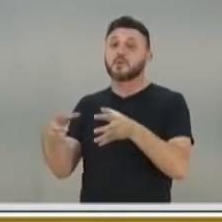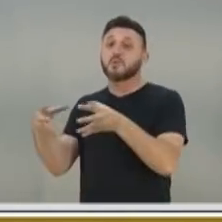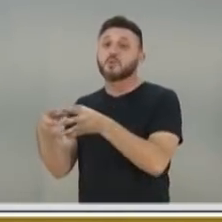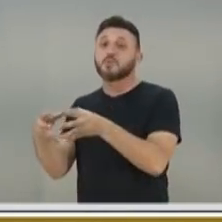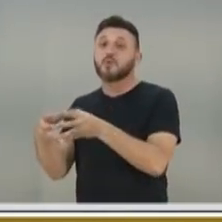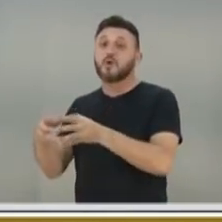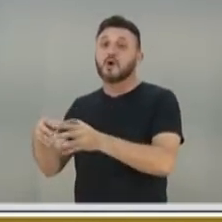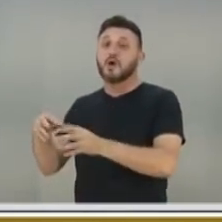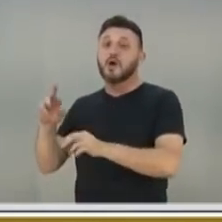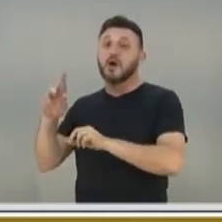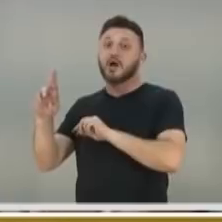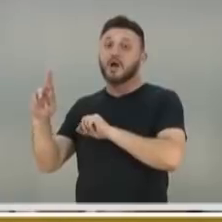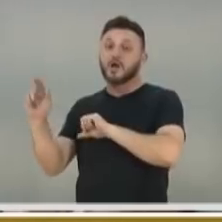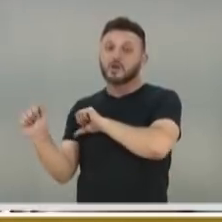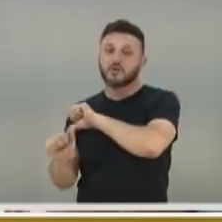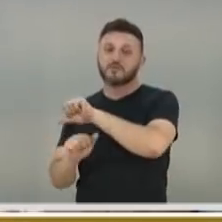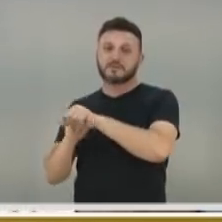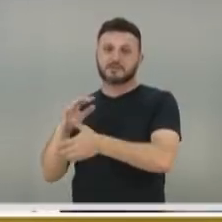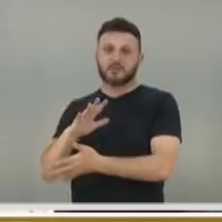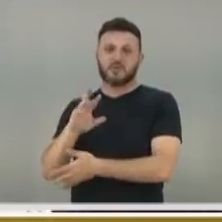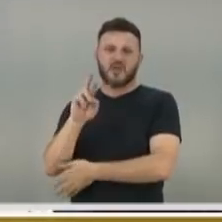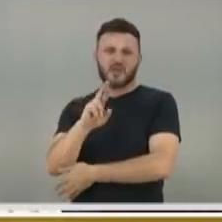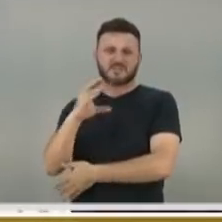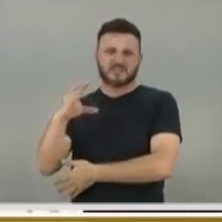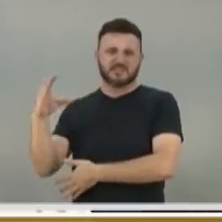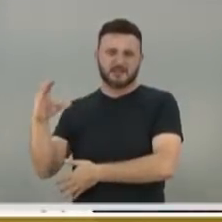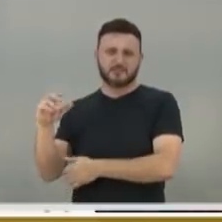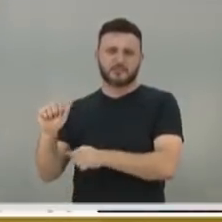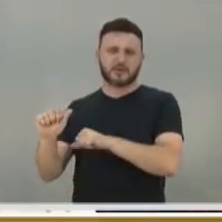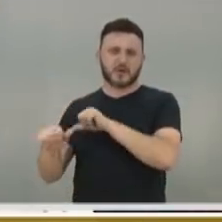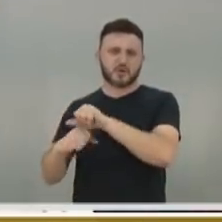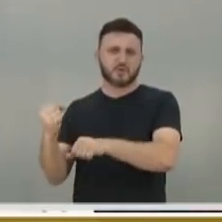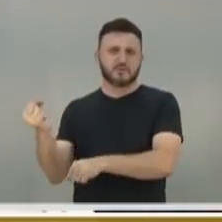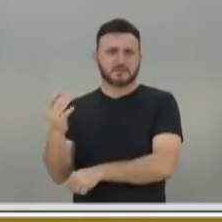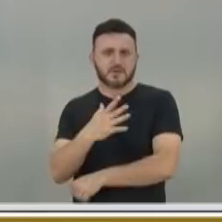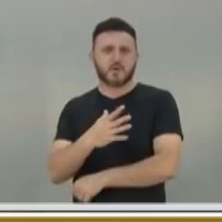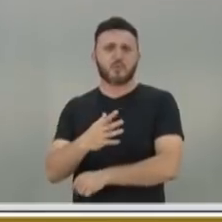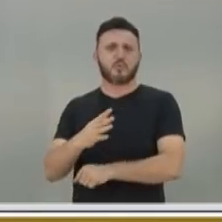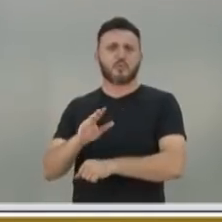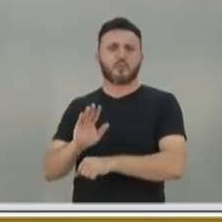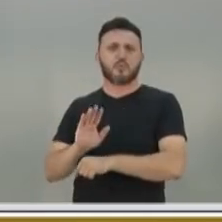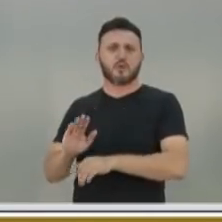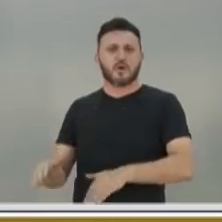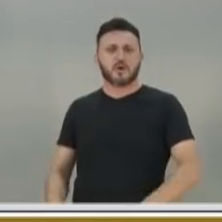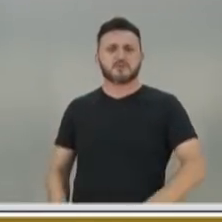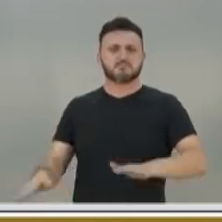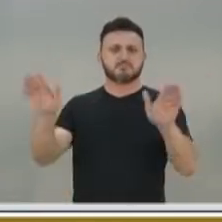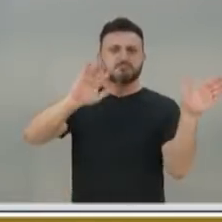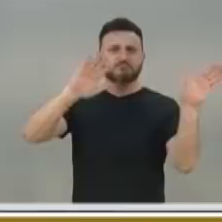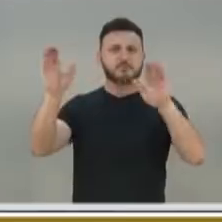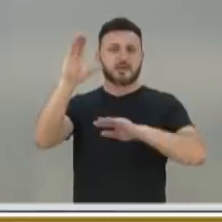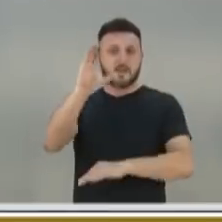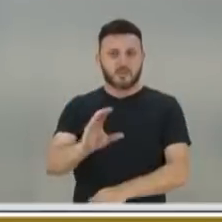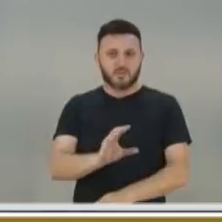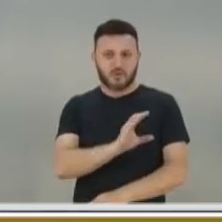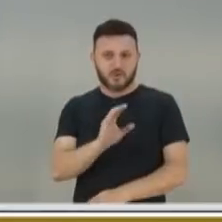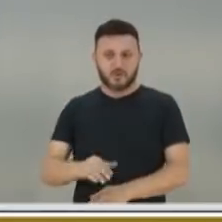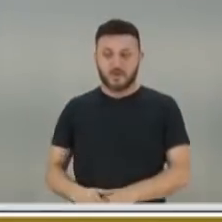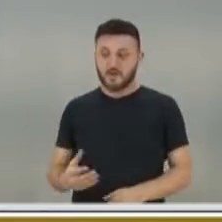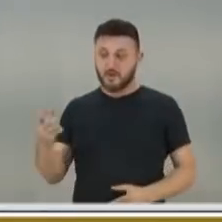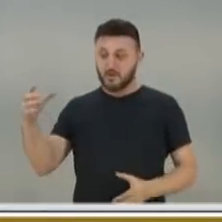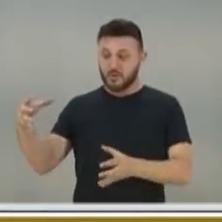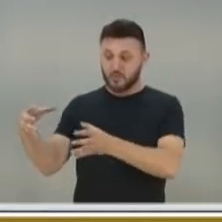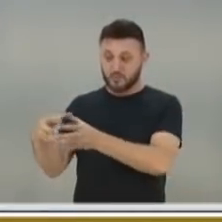São Pedro, um pouco de São Paulo, né? As duas colunas da igreja. Isso é muito importante. Então eu vou pedi-los, não para dar